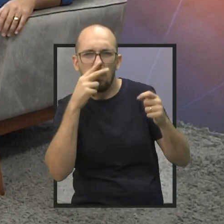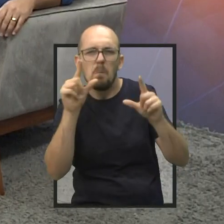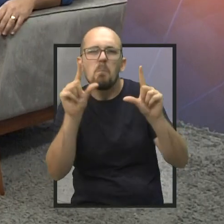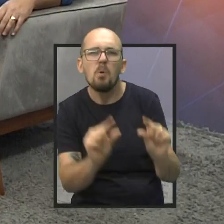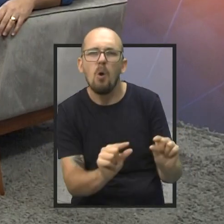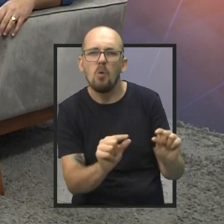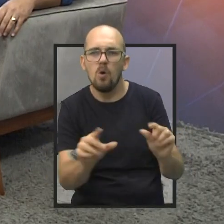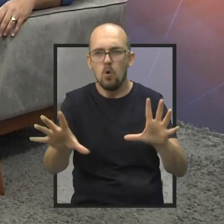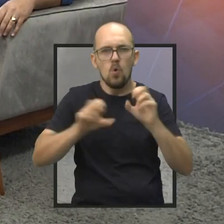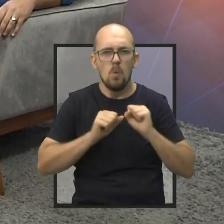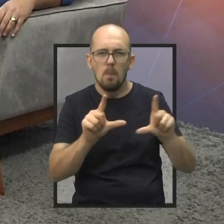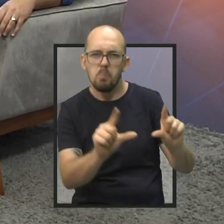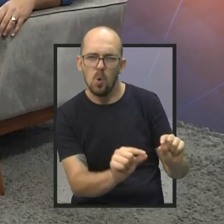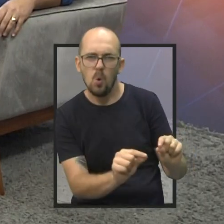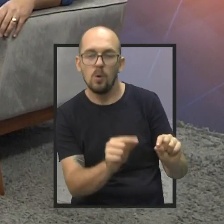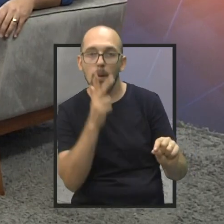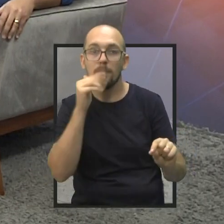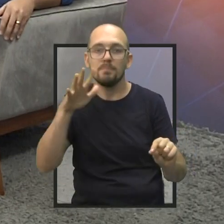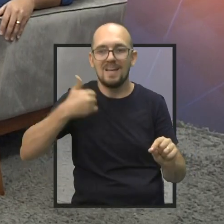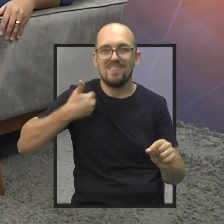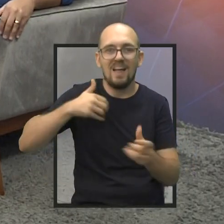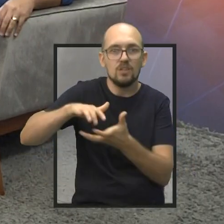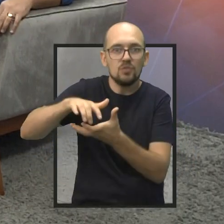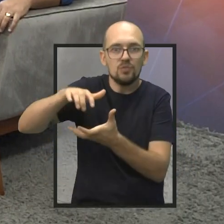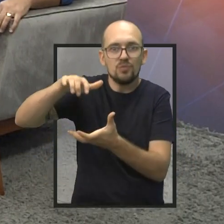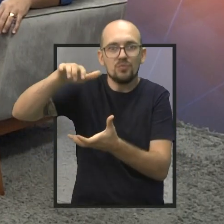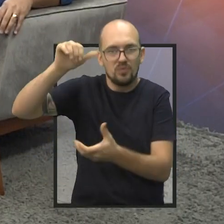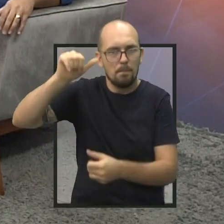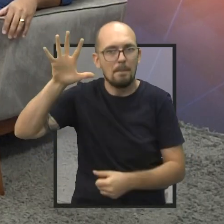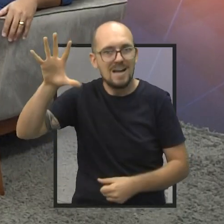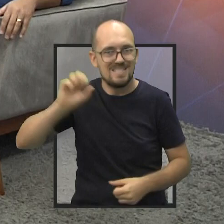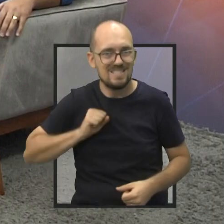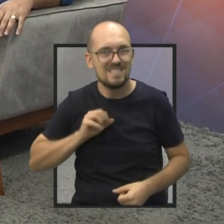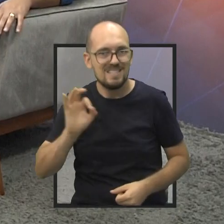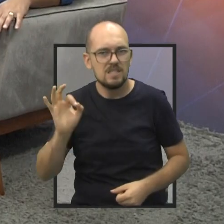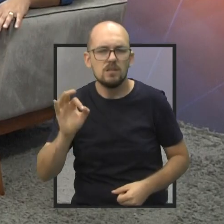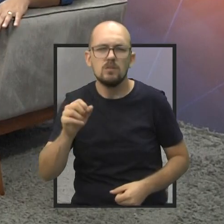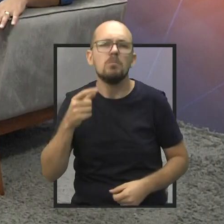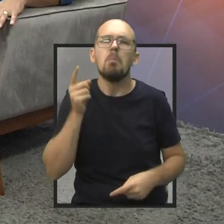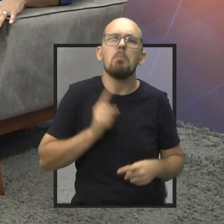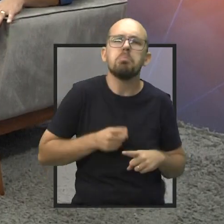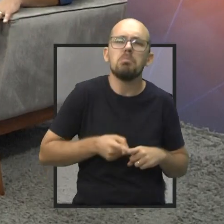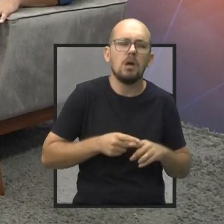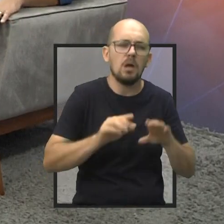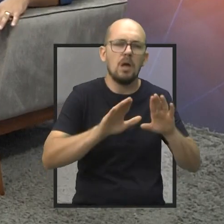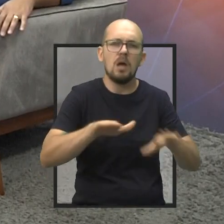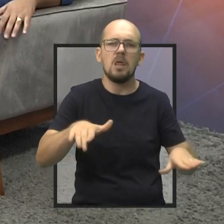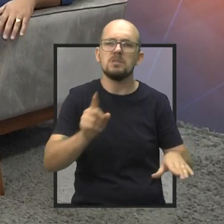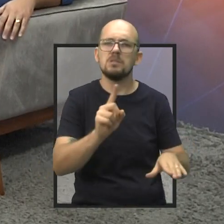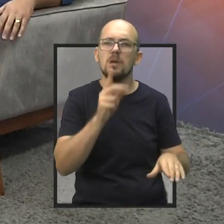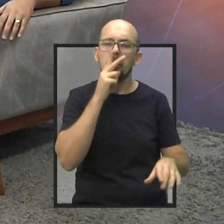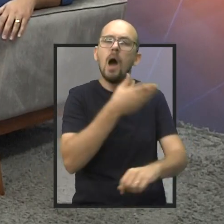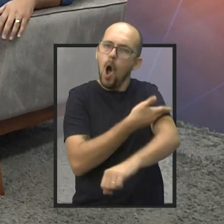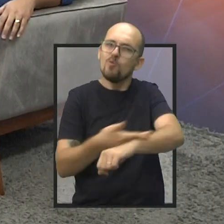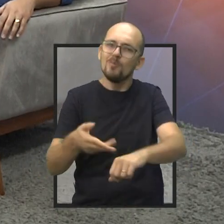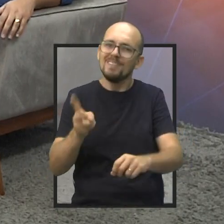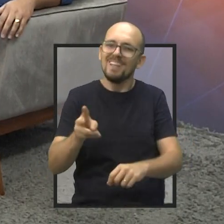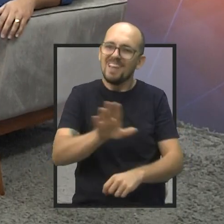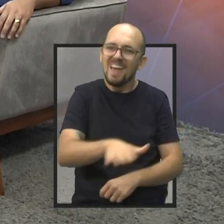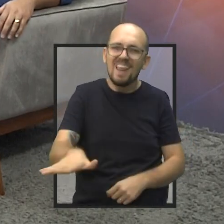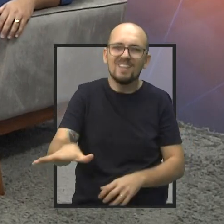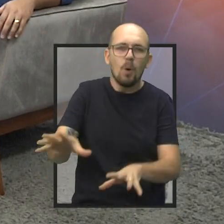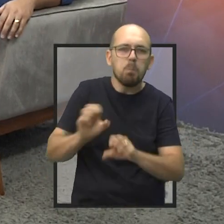aparentemente, né? A evolução é de acordo com a idade. Já se sabe o porquê disso? Sai um pouco do que a gente está acostumado,